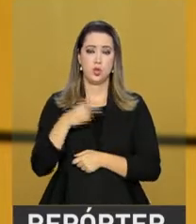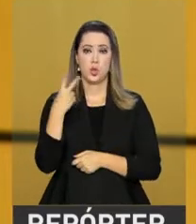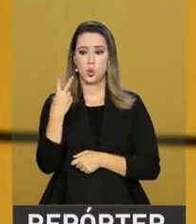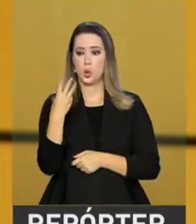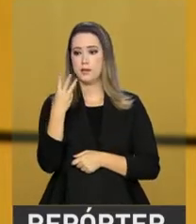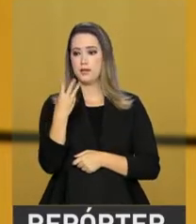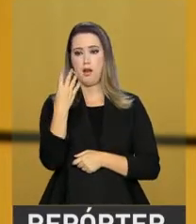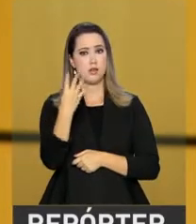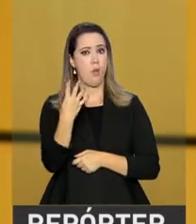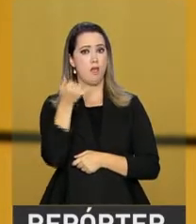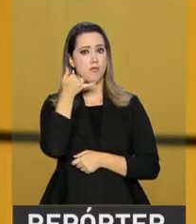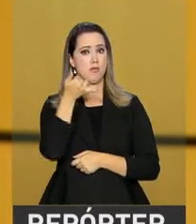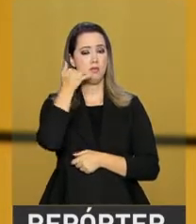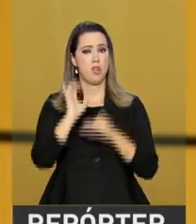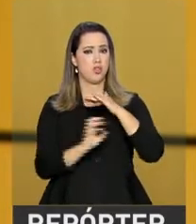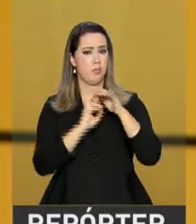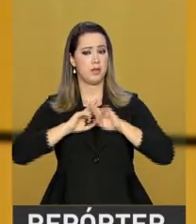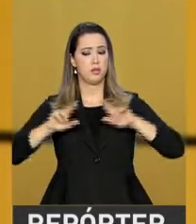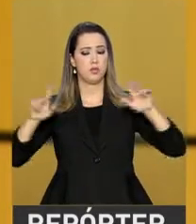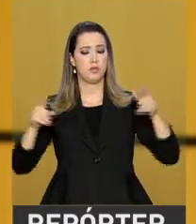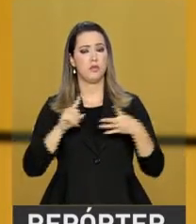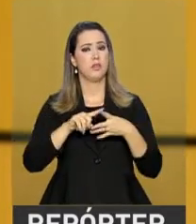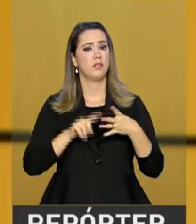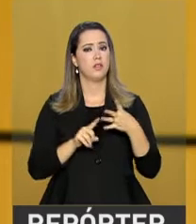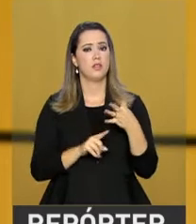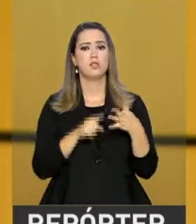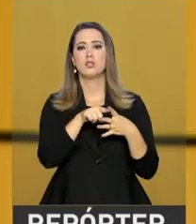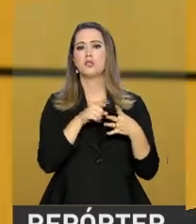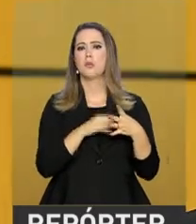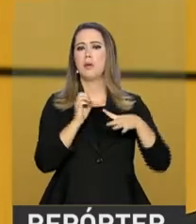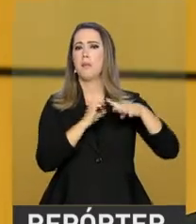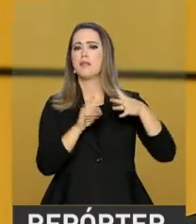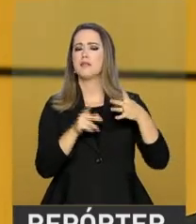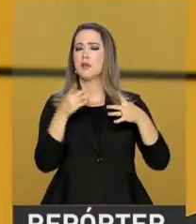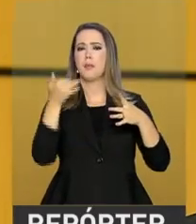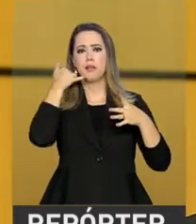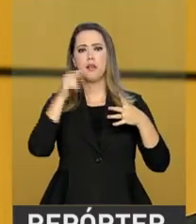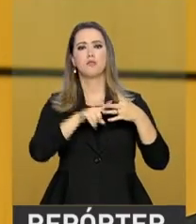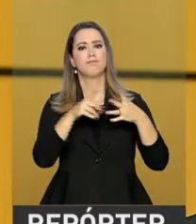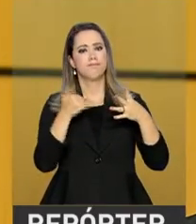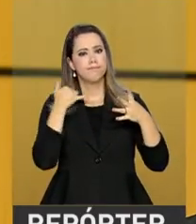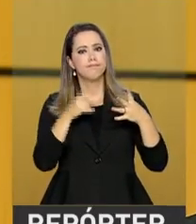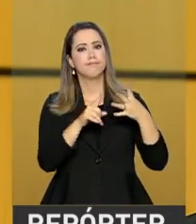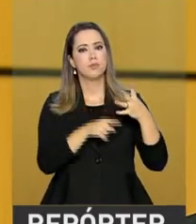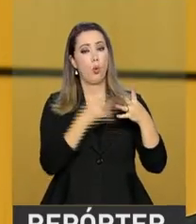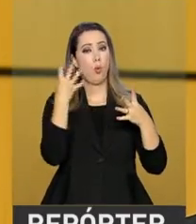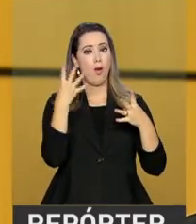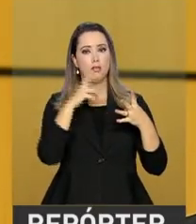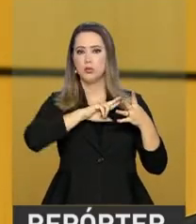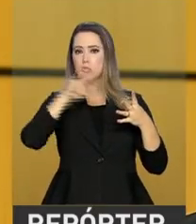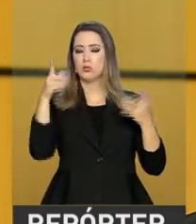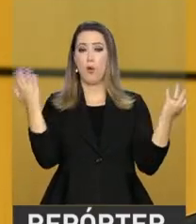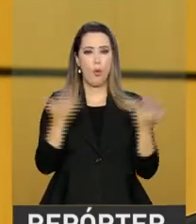três ou quatro chip para poder fazer a ligação entre a rede da mesma operadora hoje com o movimento das empresas de falar